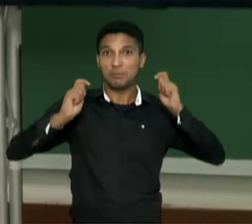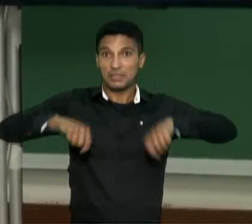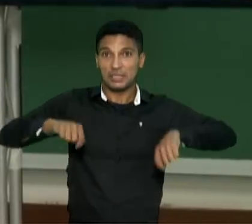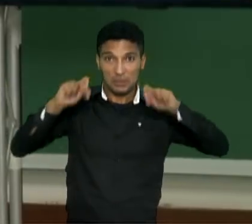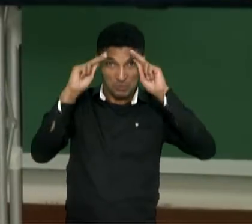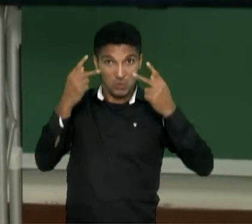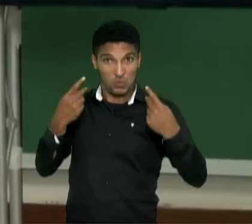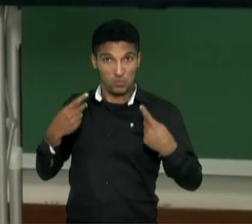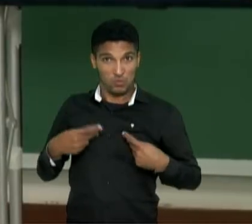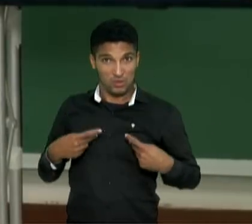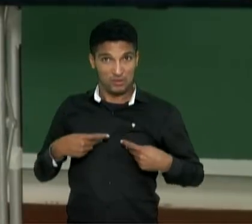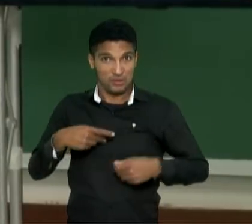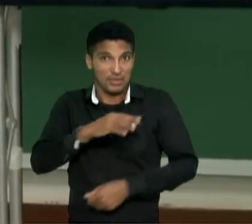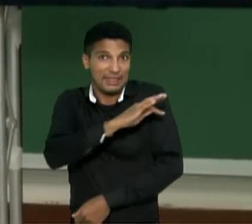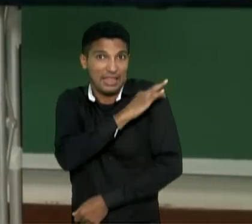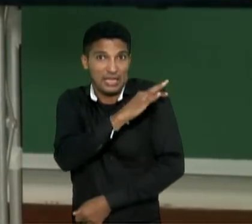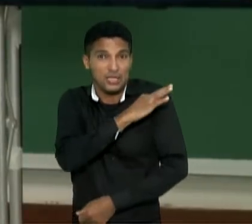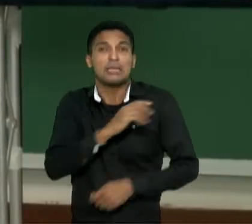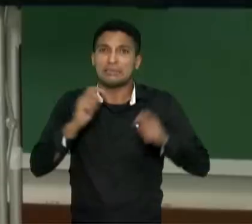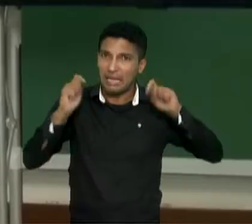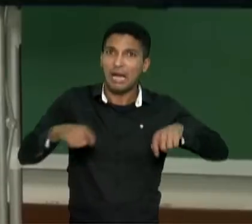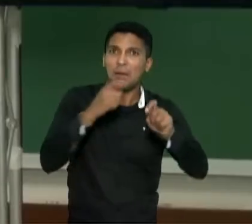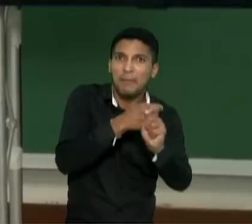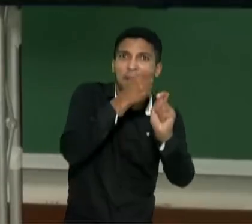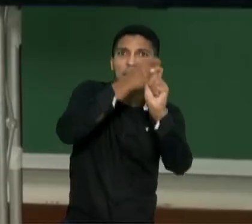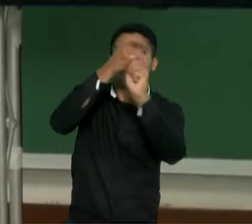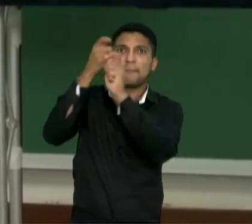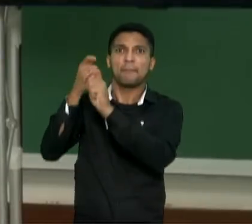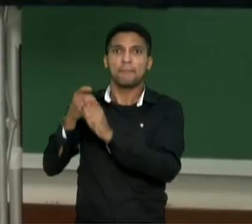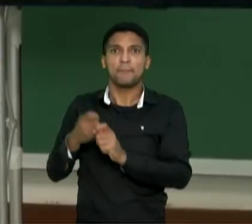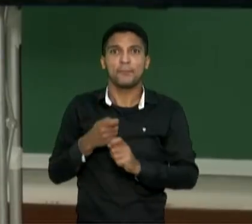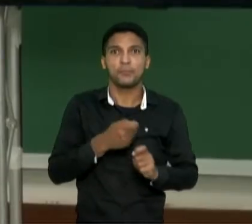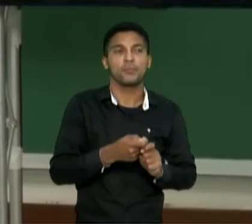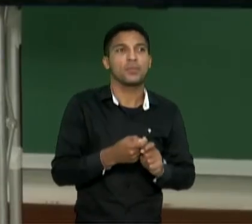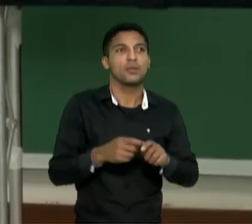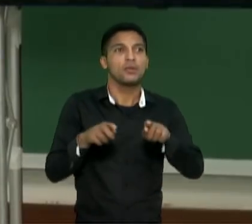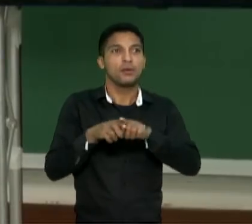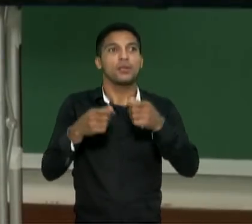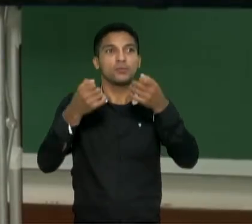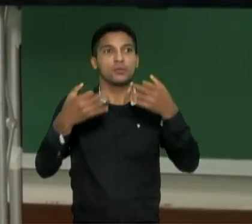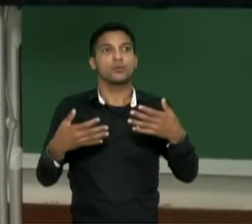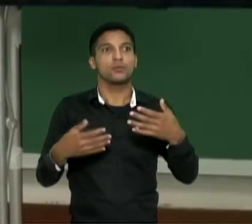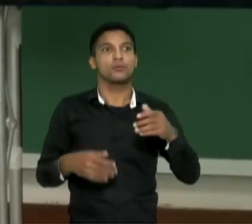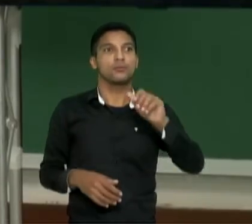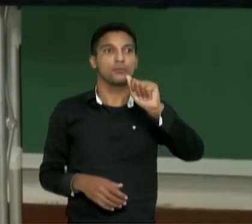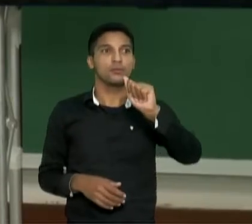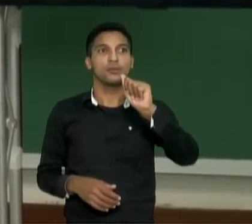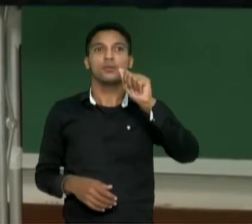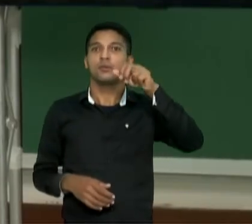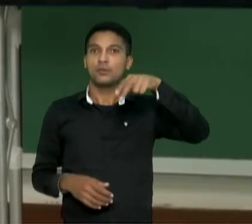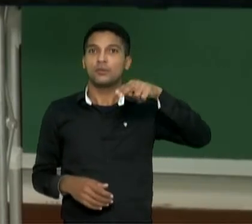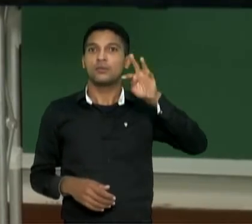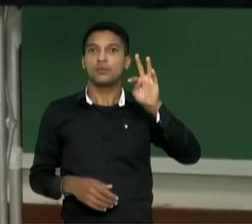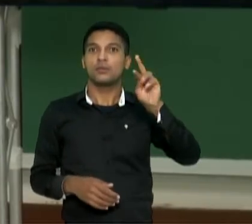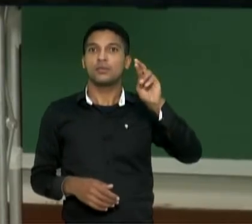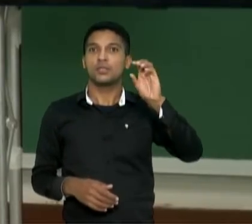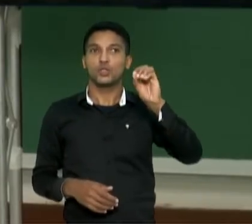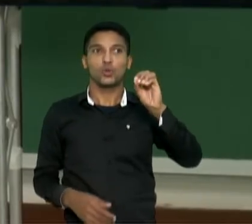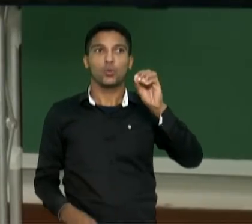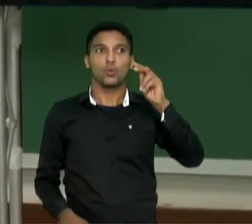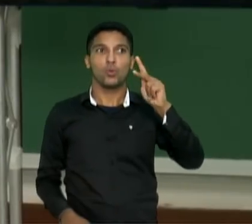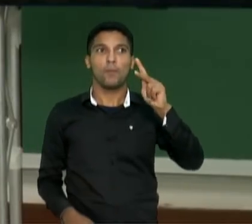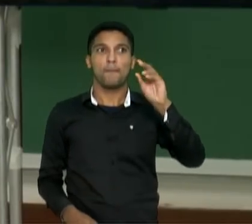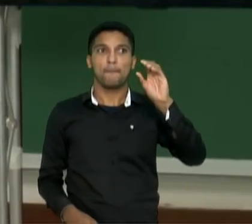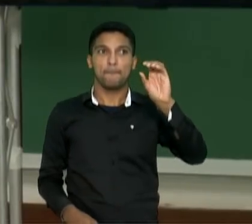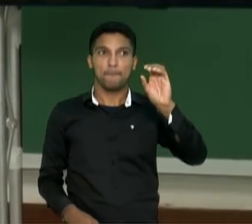antropocentrismo. Vocês devem estudar na disciplina de História sobre o antropocentrismo, que é essa confiabilidade que se desenvolve na capacidade